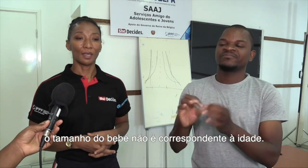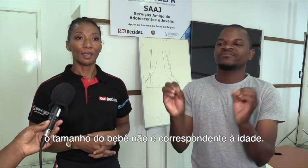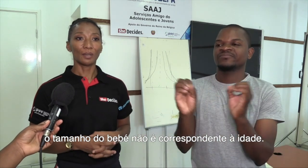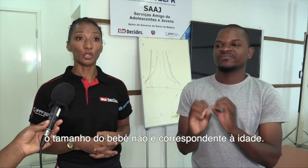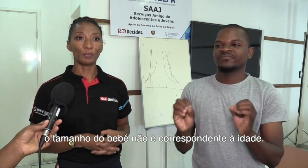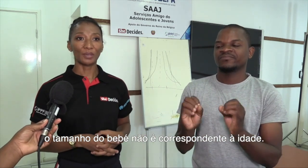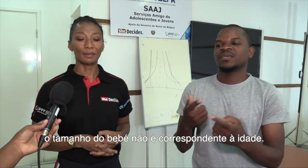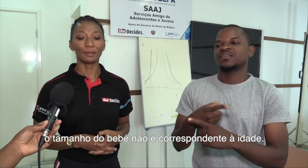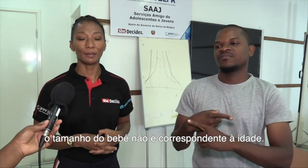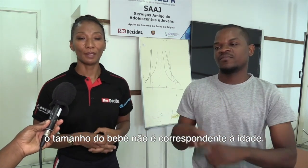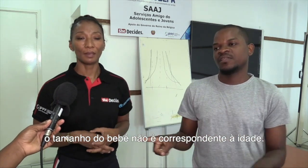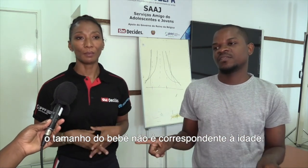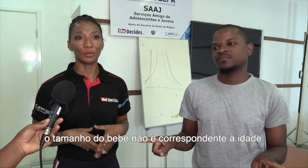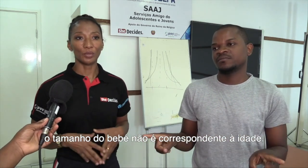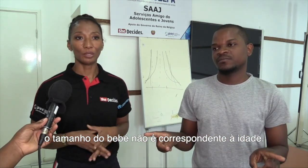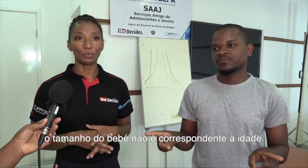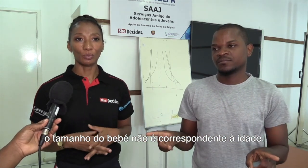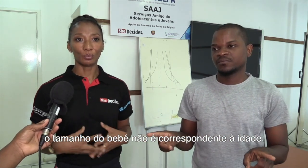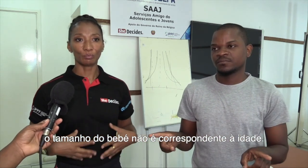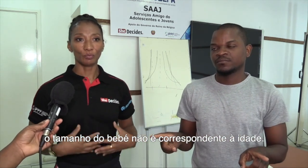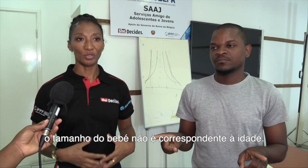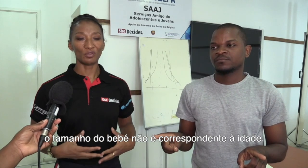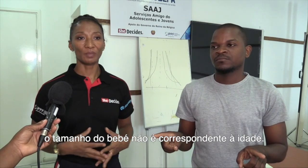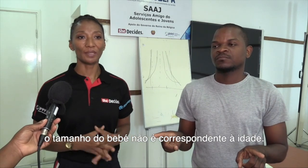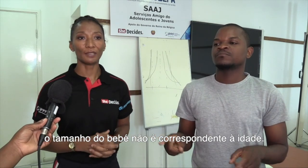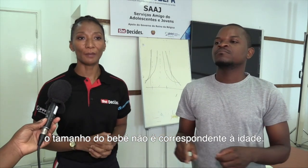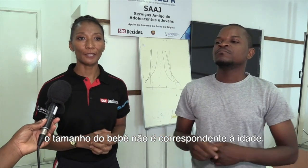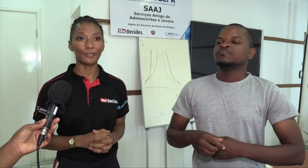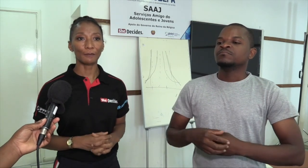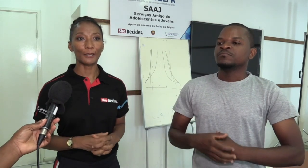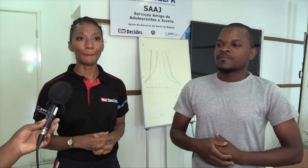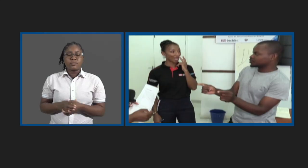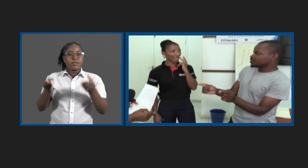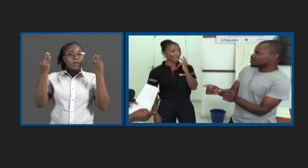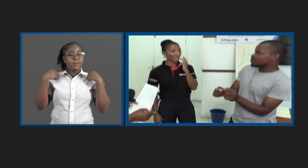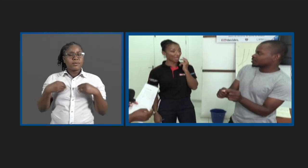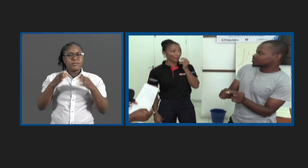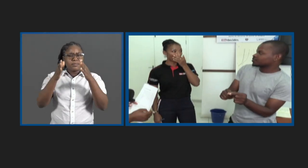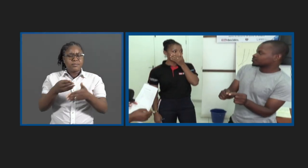correspondente no desenvolvimento dele na barriga da mulher.